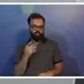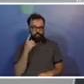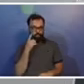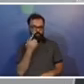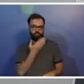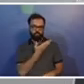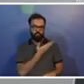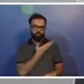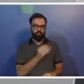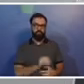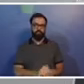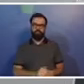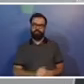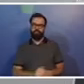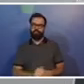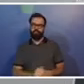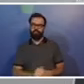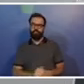podemos mudar para